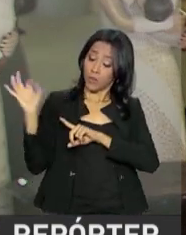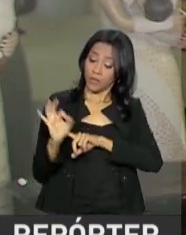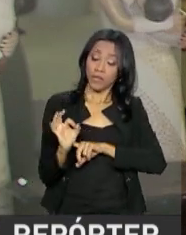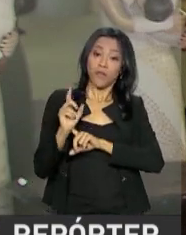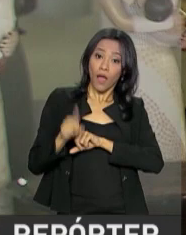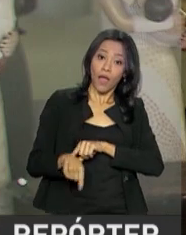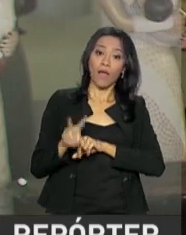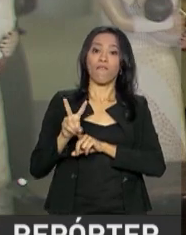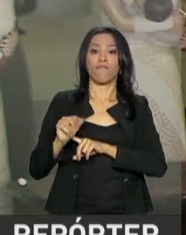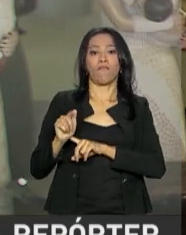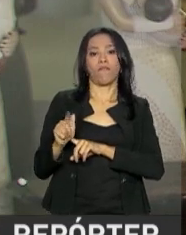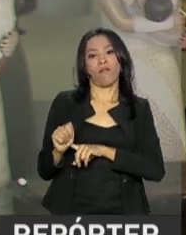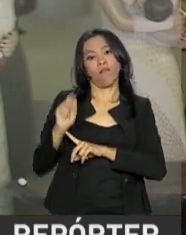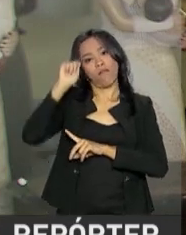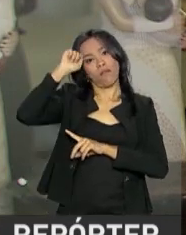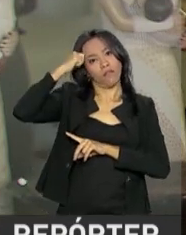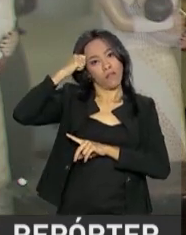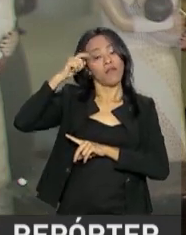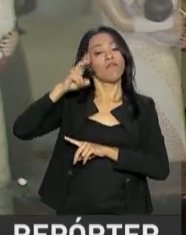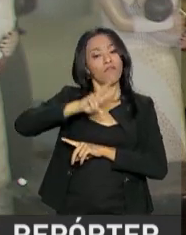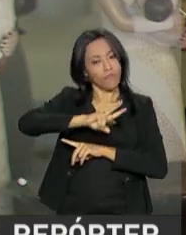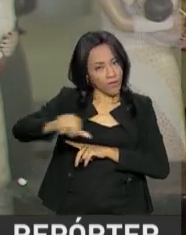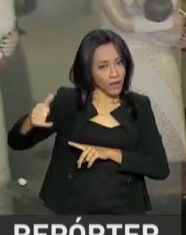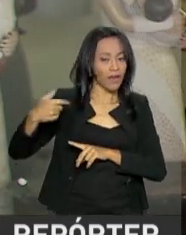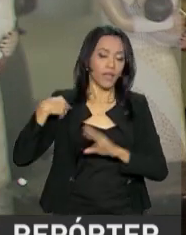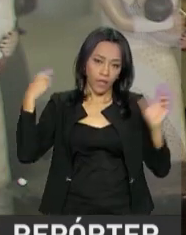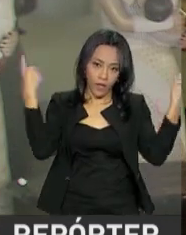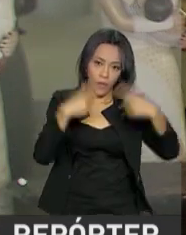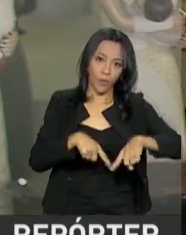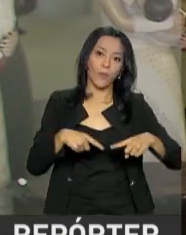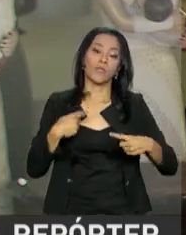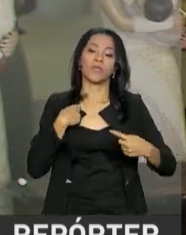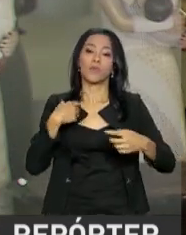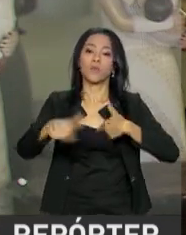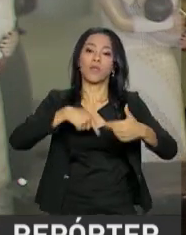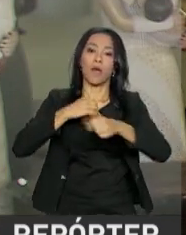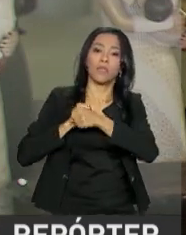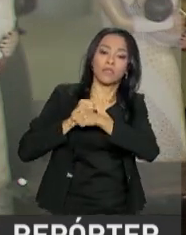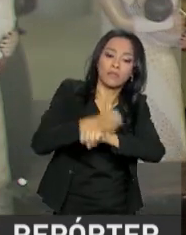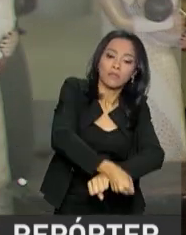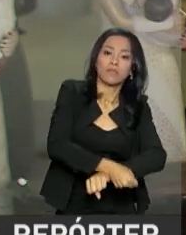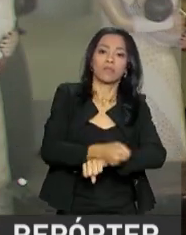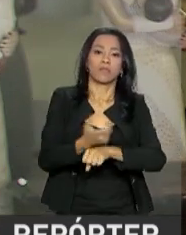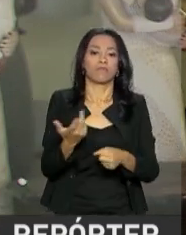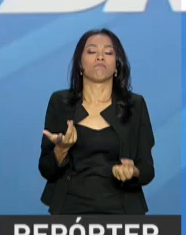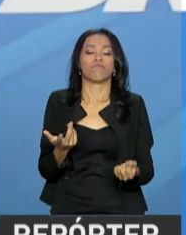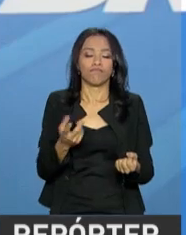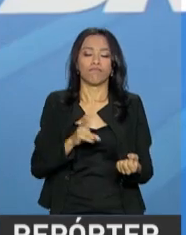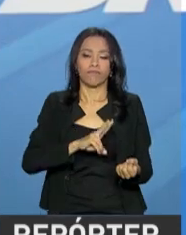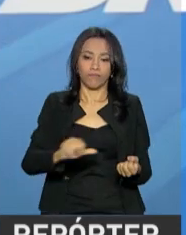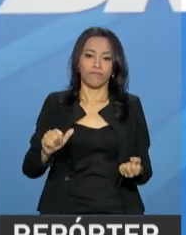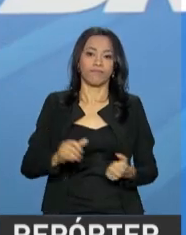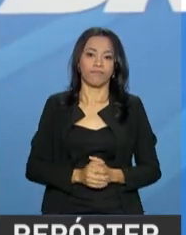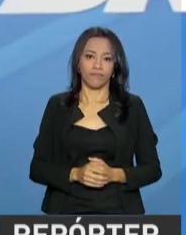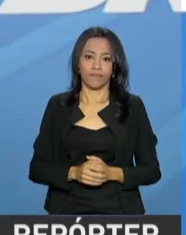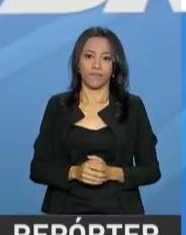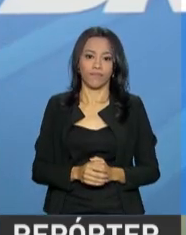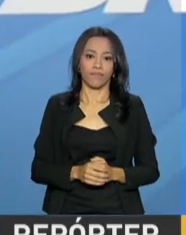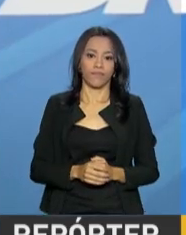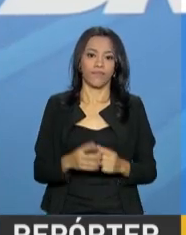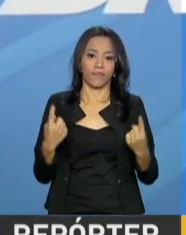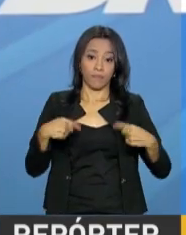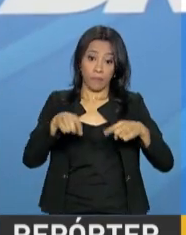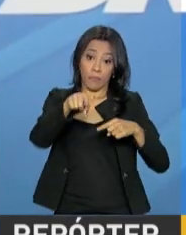vai combater o trabalho ilegal e reduzir a violência contra essa população essa medida tenho